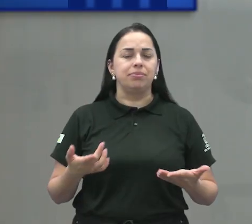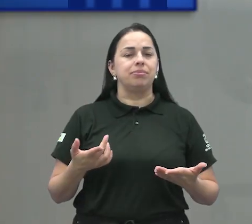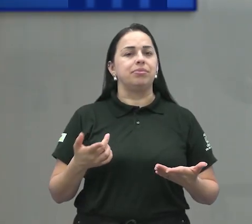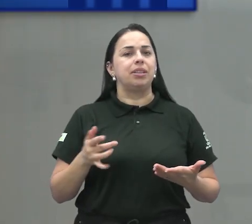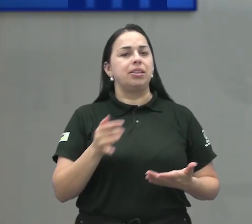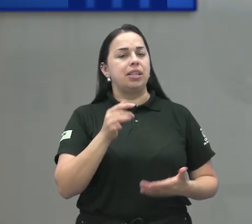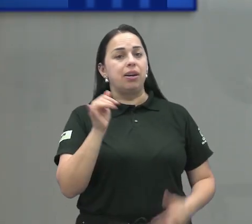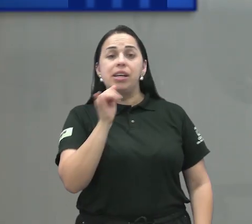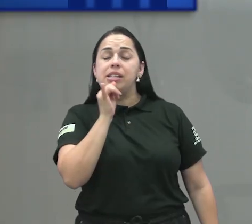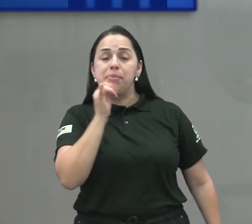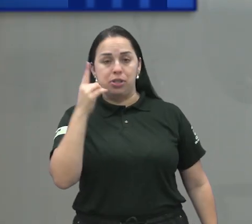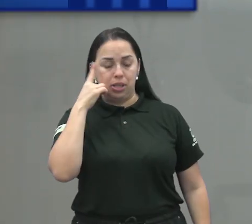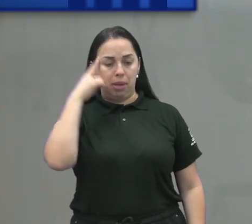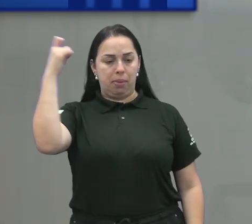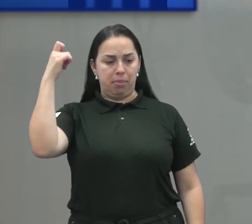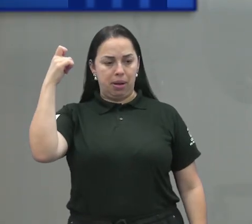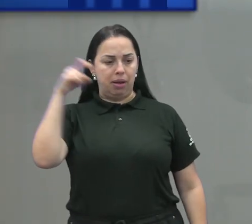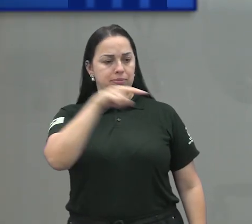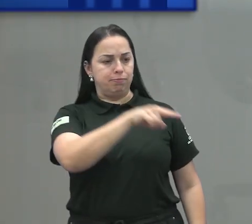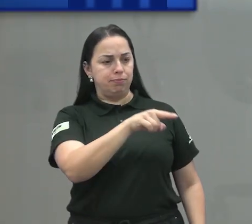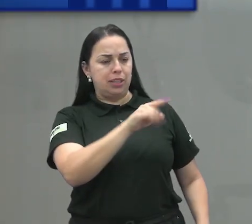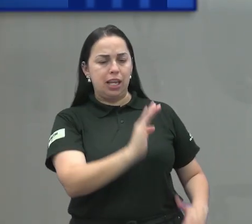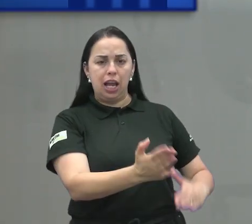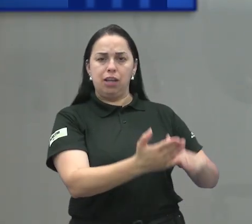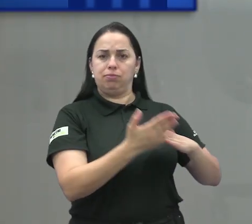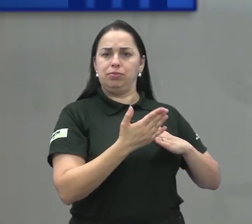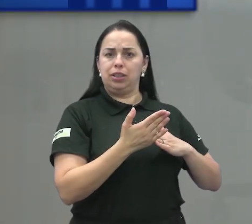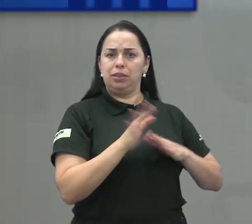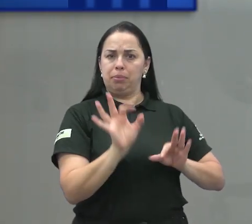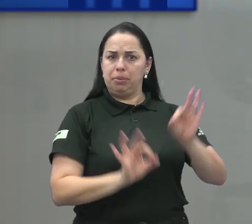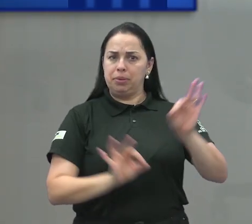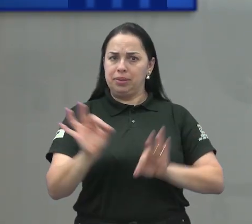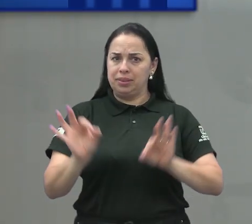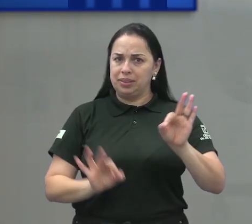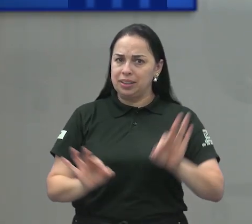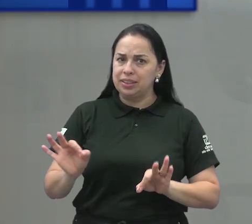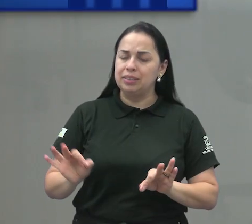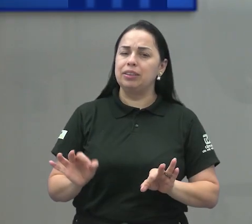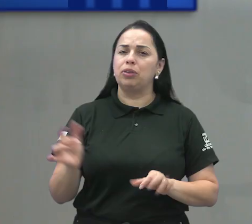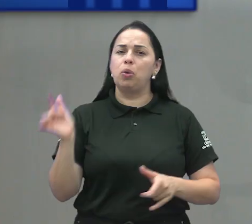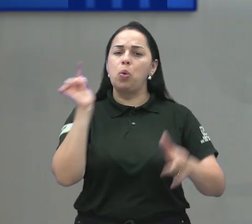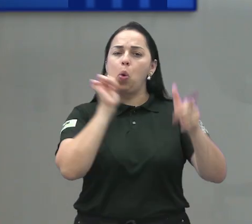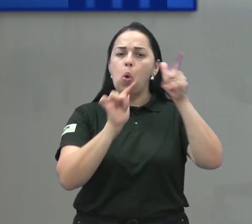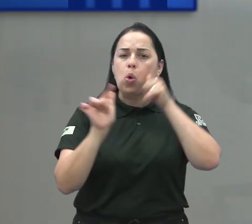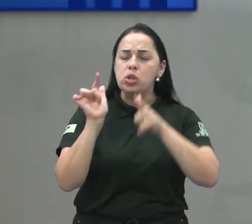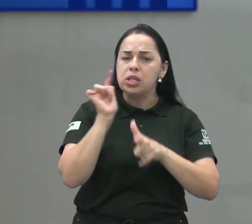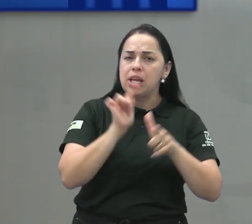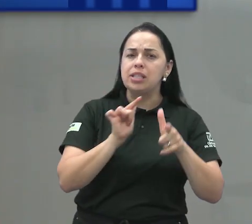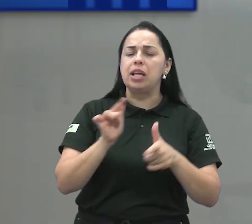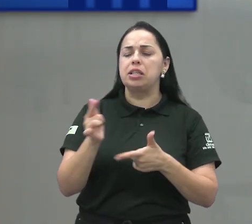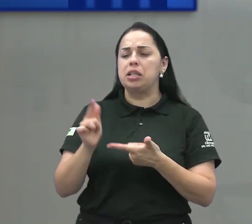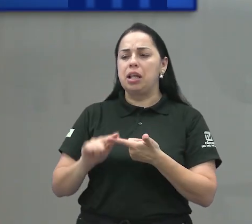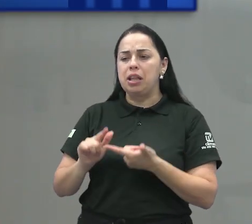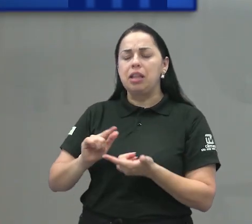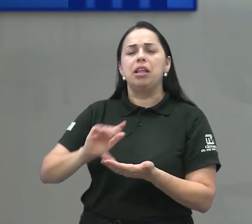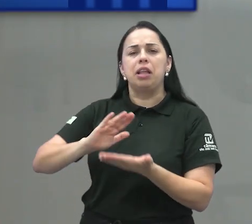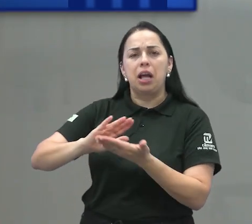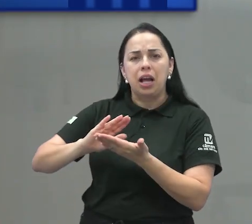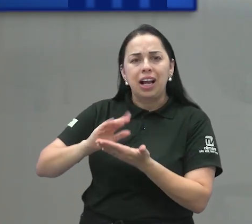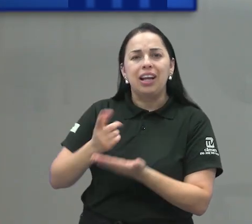você tem uma ideia, protipa e valida essa ideia no mercado, gerando resultado,